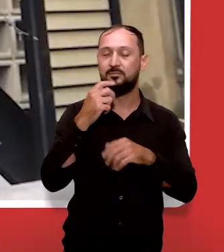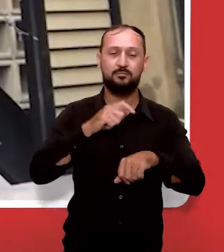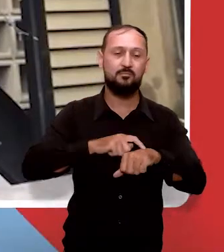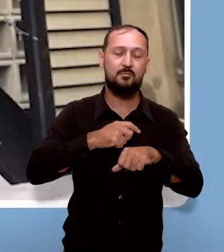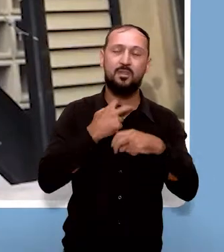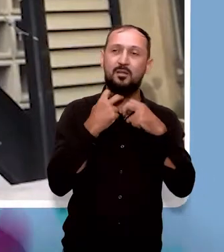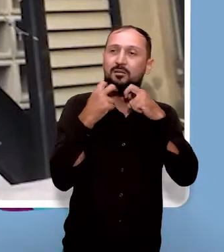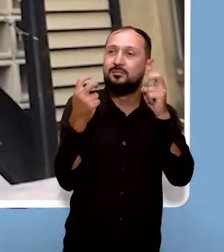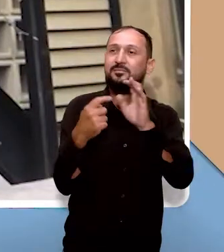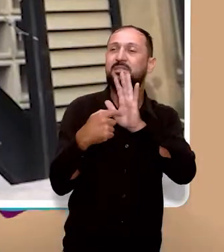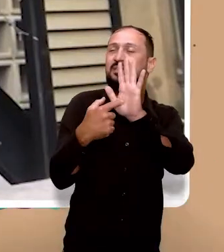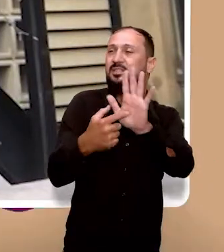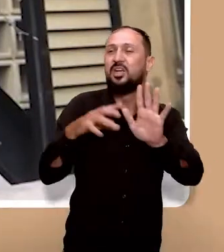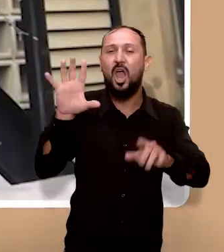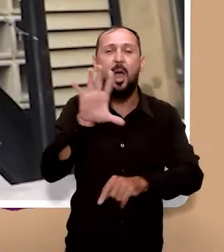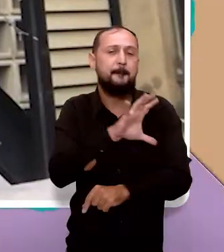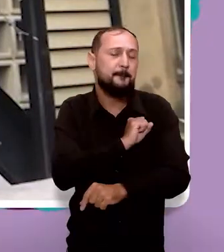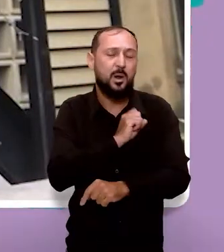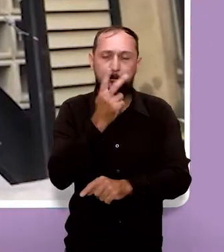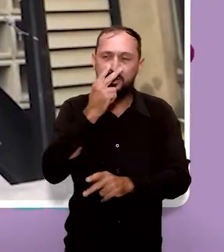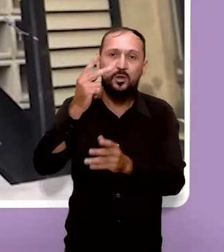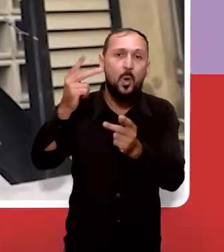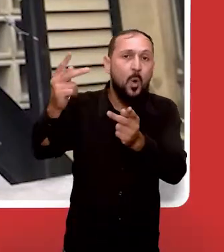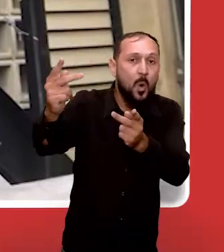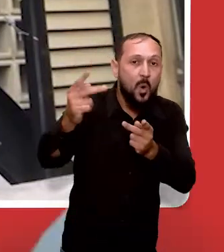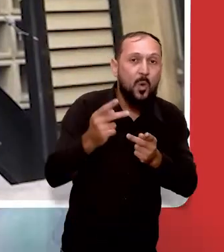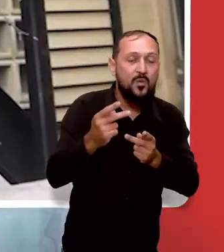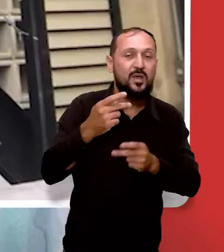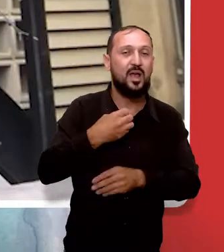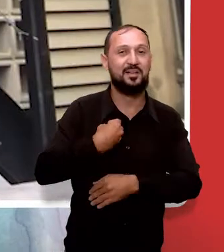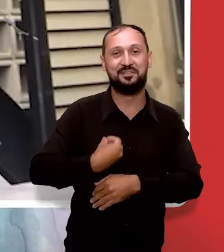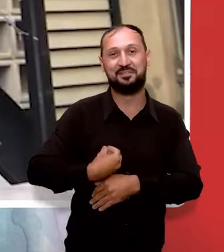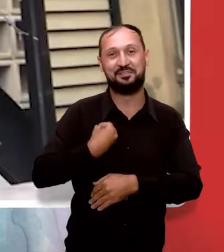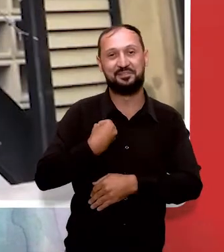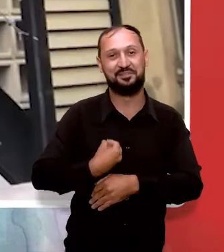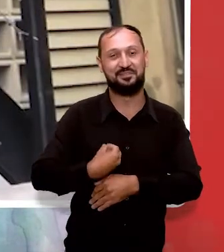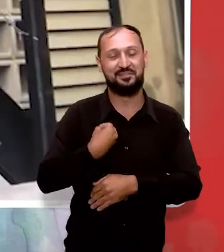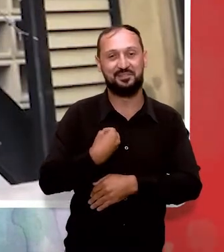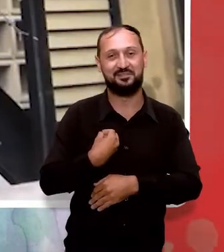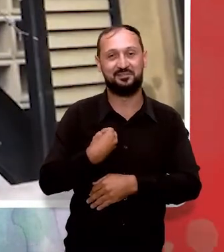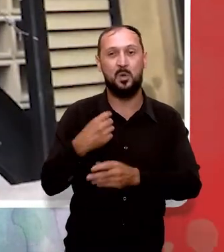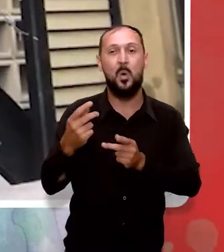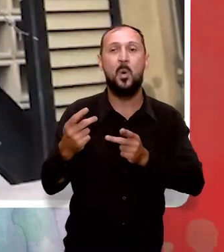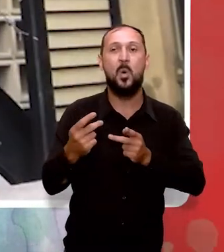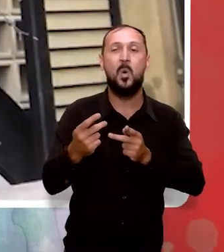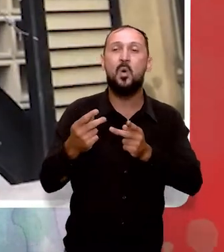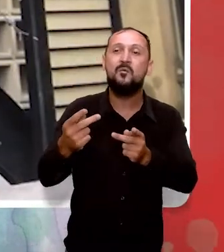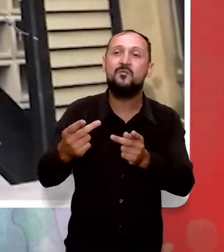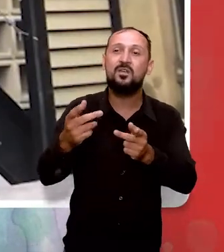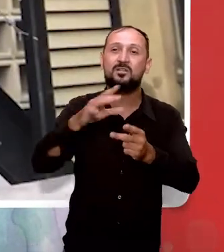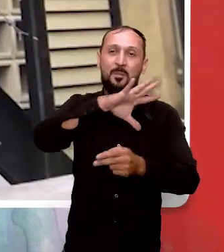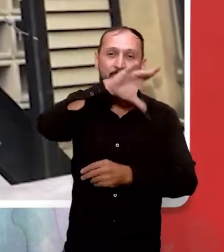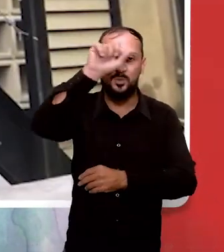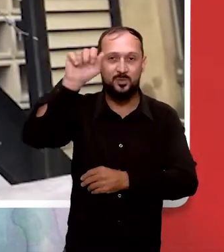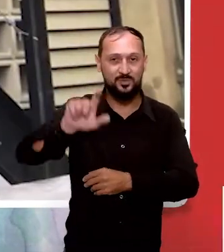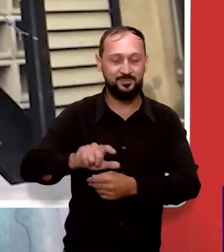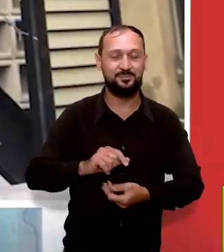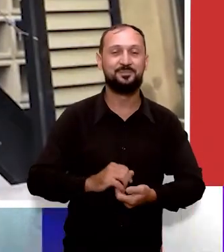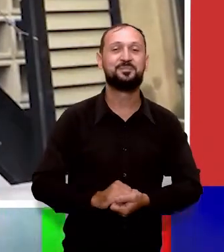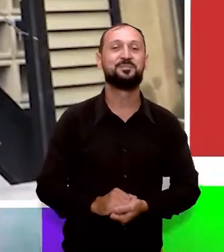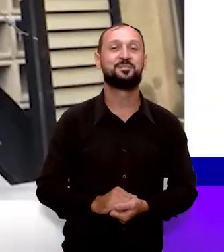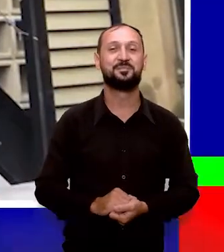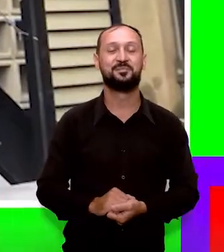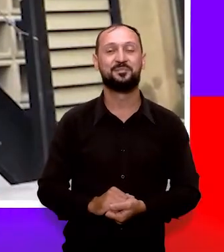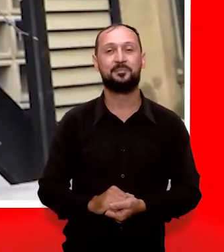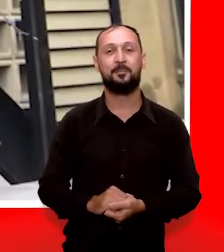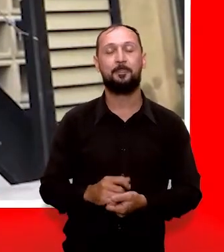um grito passional e um convite à vida, um convite ao Mato Grosso do